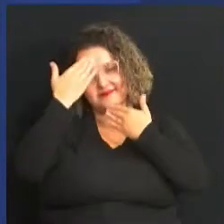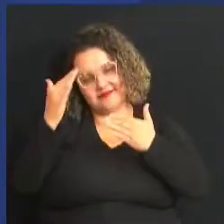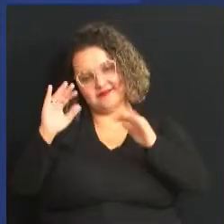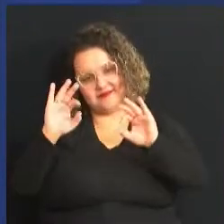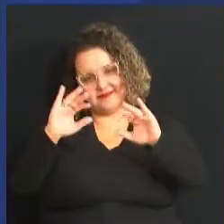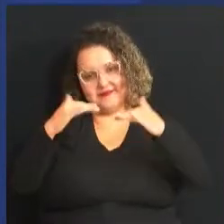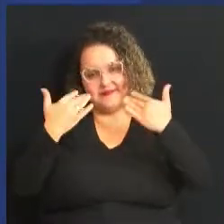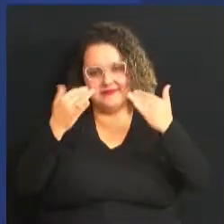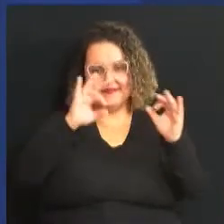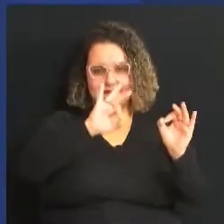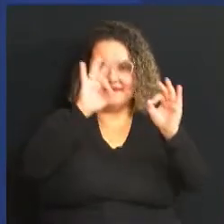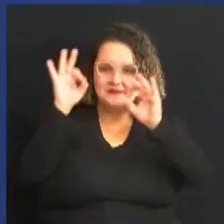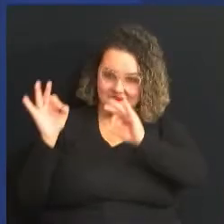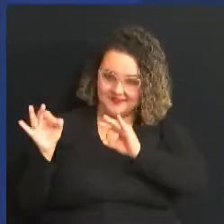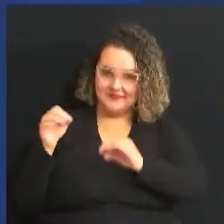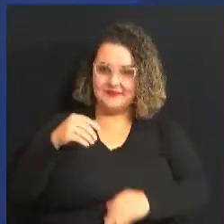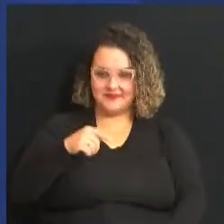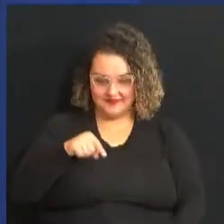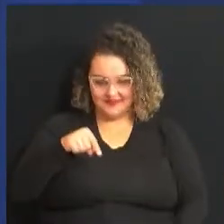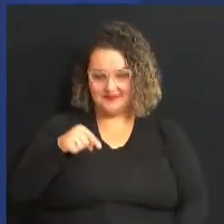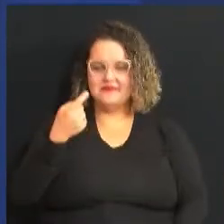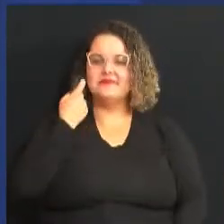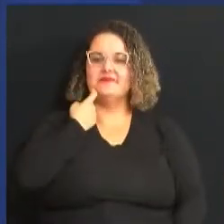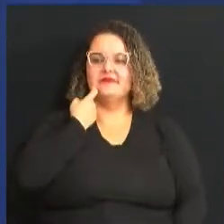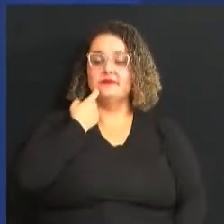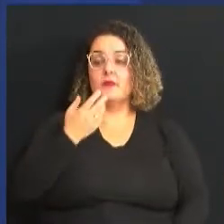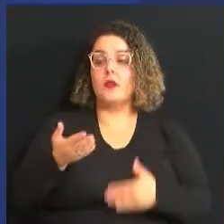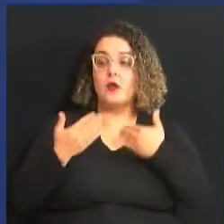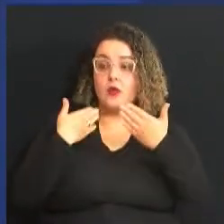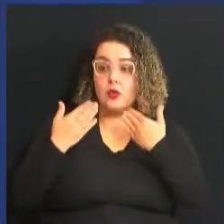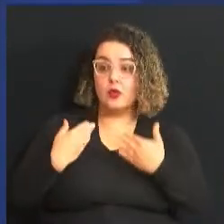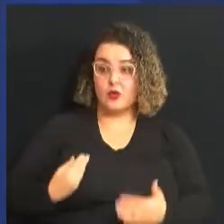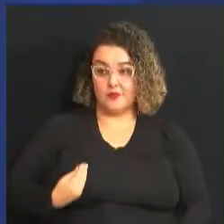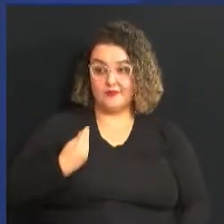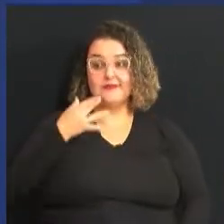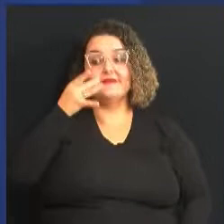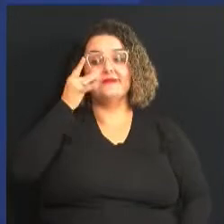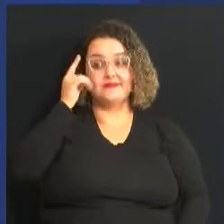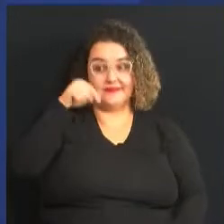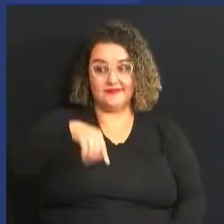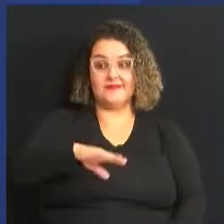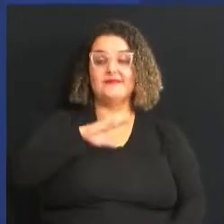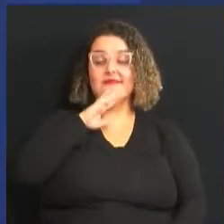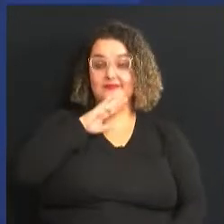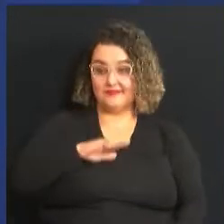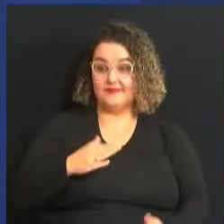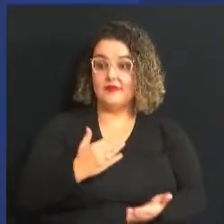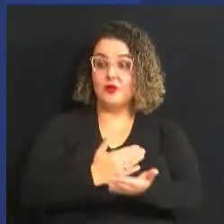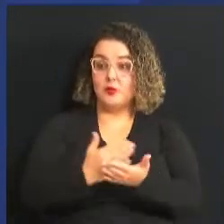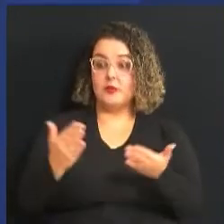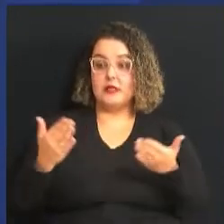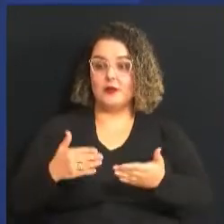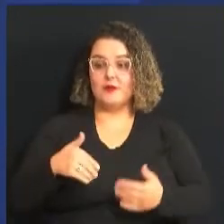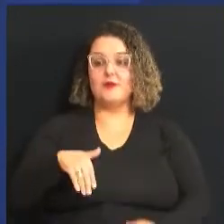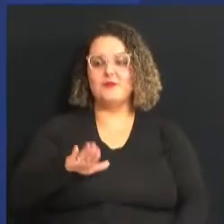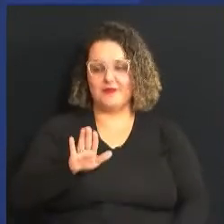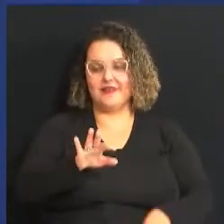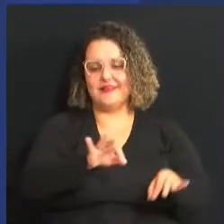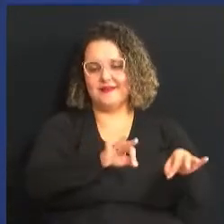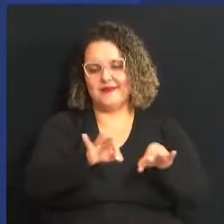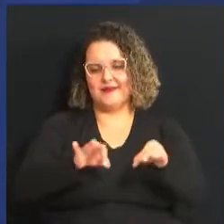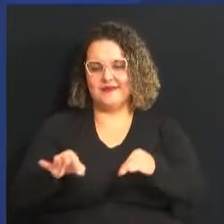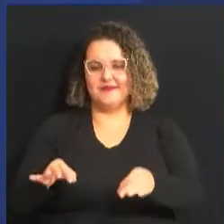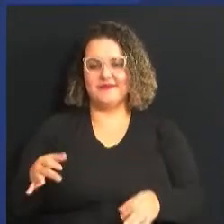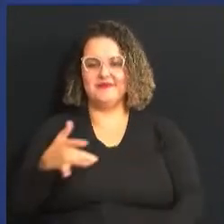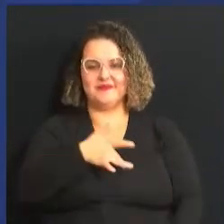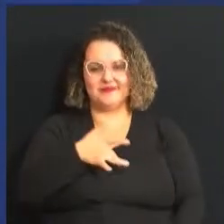aí dessa sexta-feira. A gente fala ao vivo aí nessa tarde, porque começa agora mais um programa Saúde é